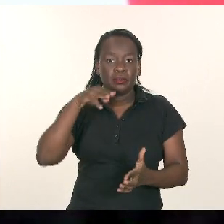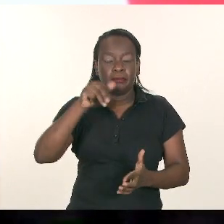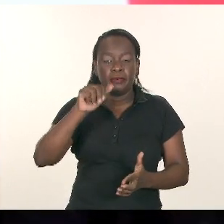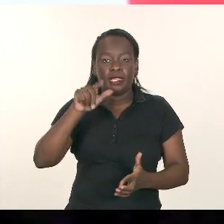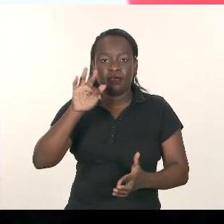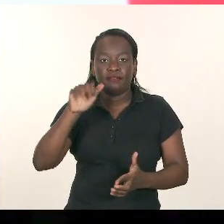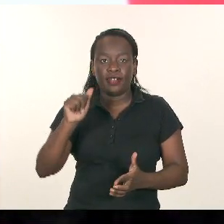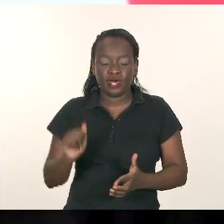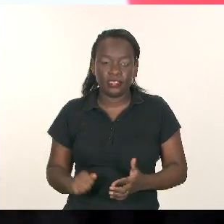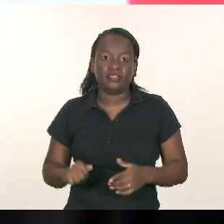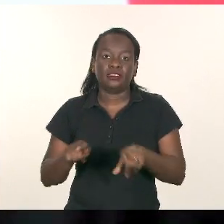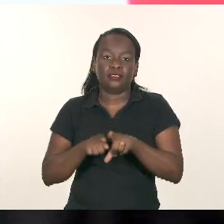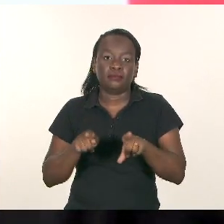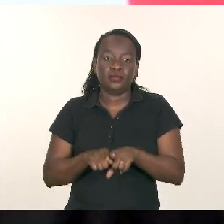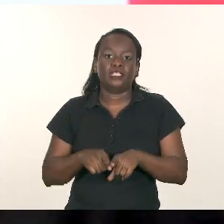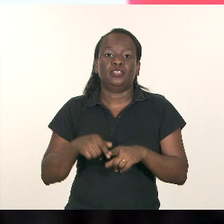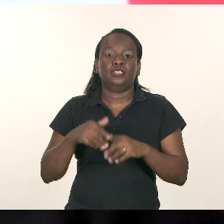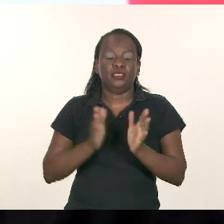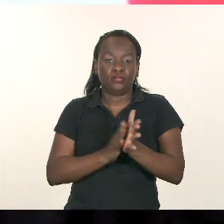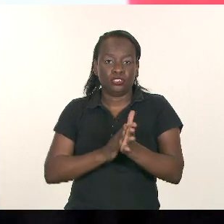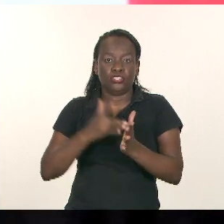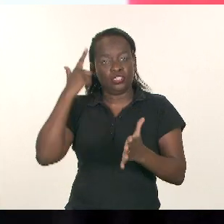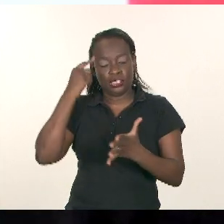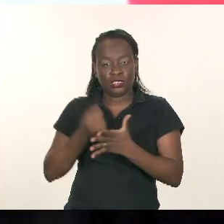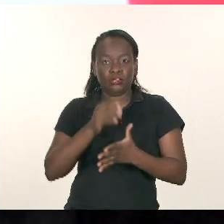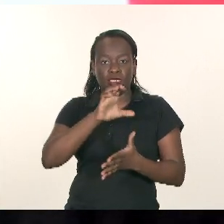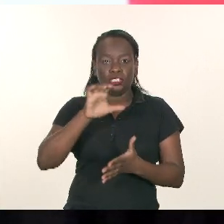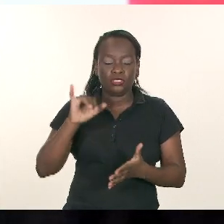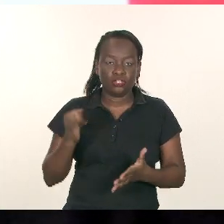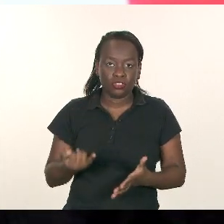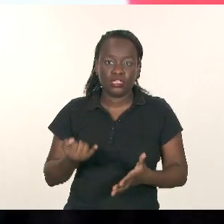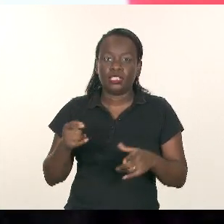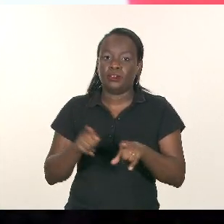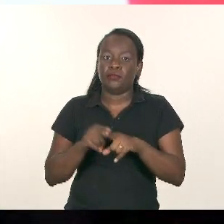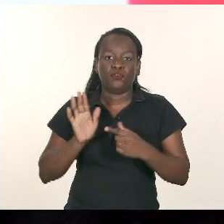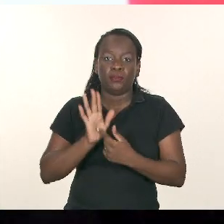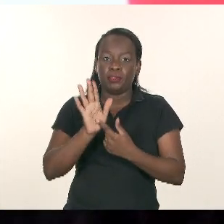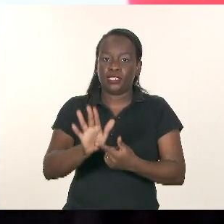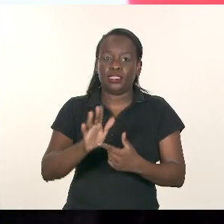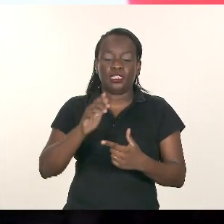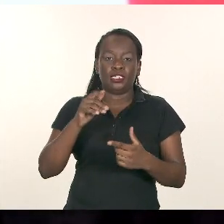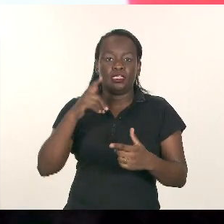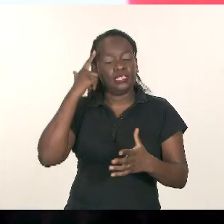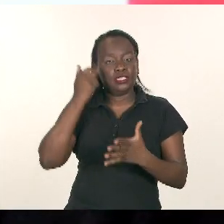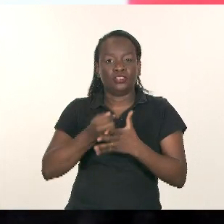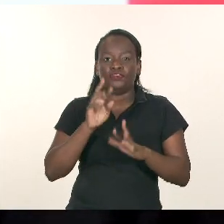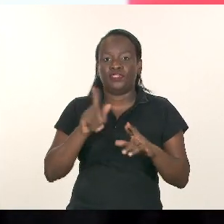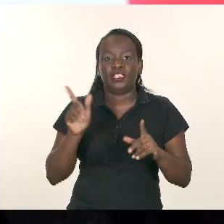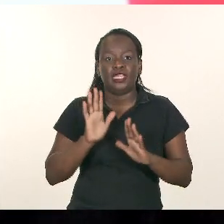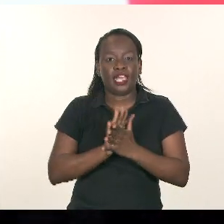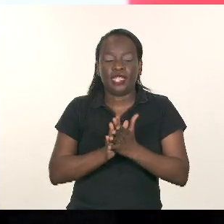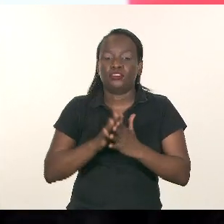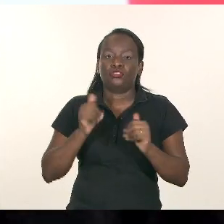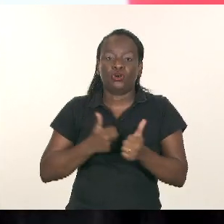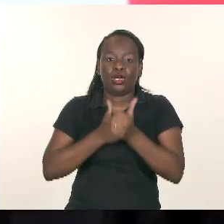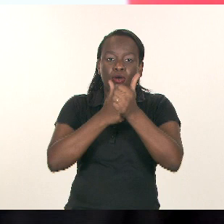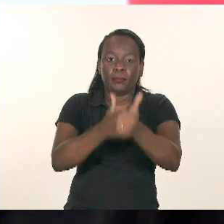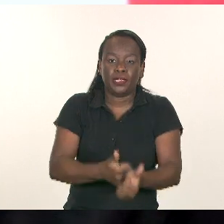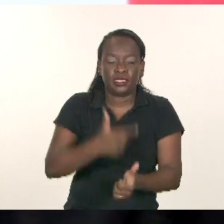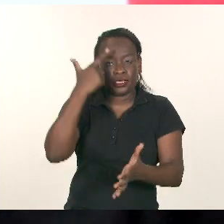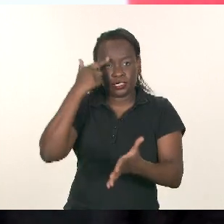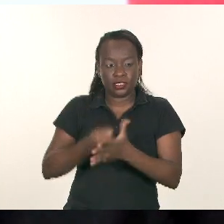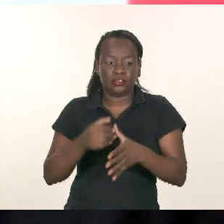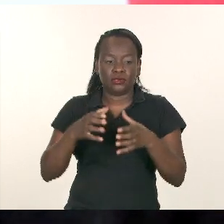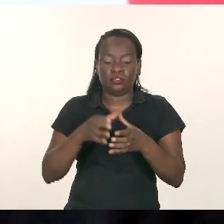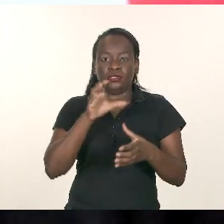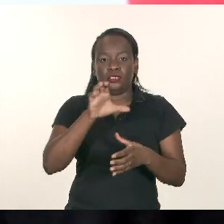Malafaia, elogio o parecer da CCJ, inclusive não vou nem apresentar um parecer diferente, vou acompanhar o parecer da